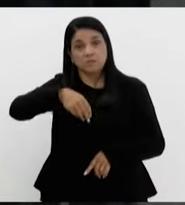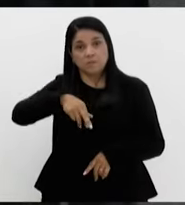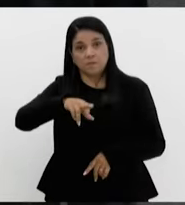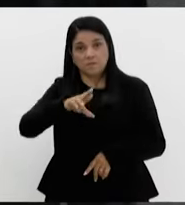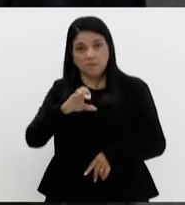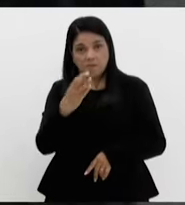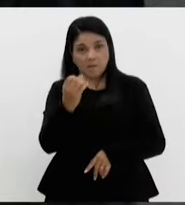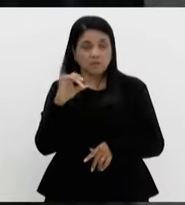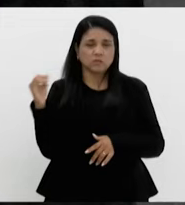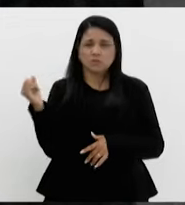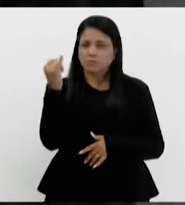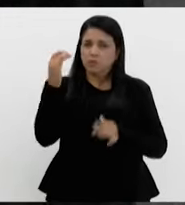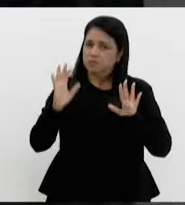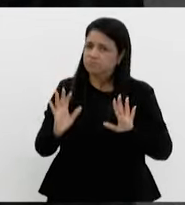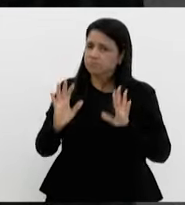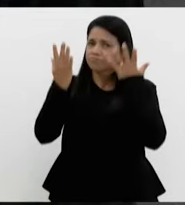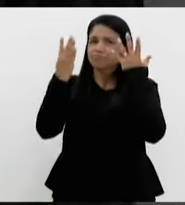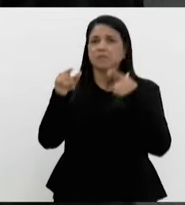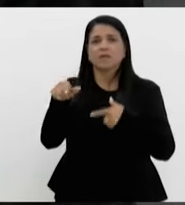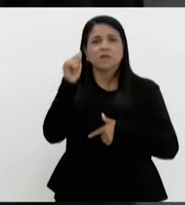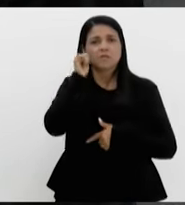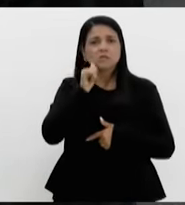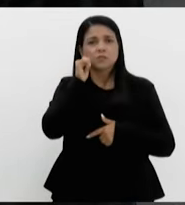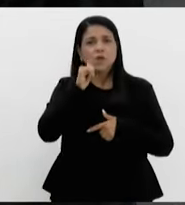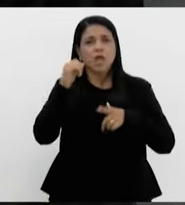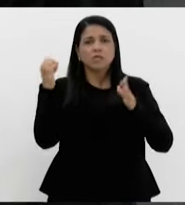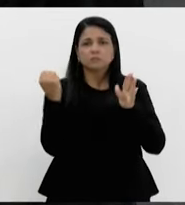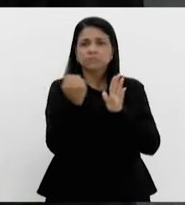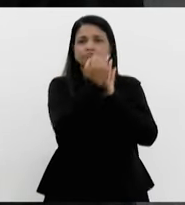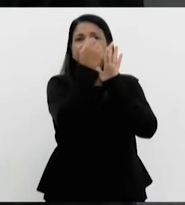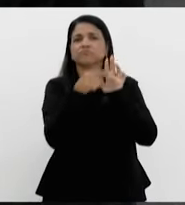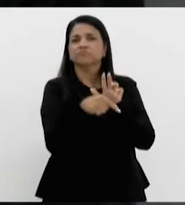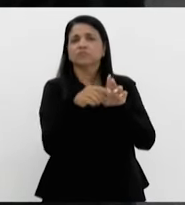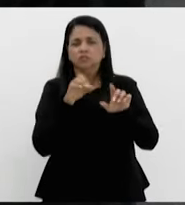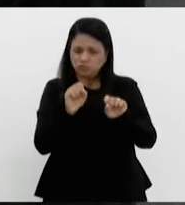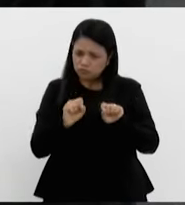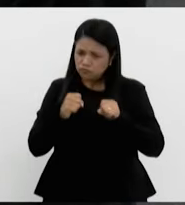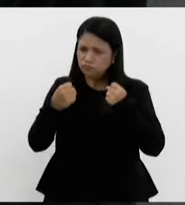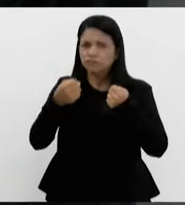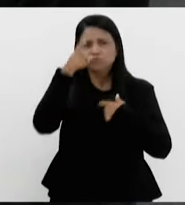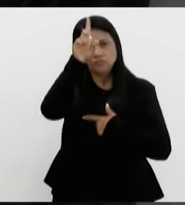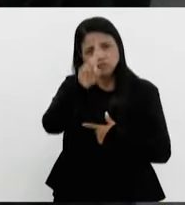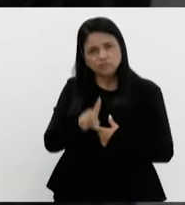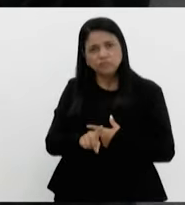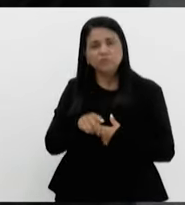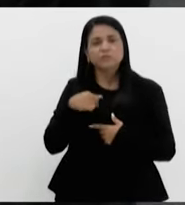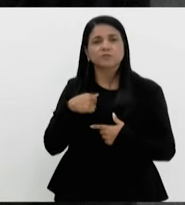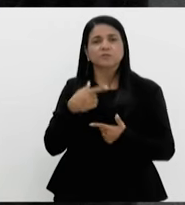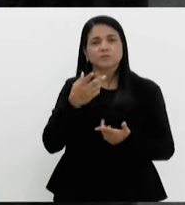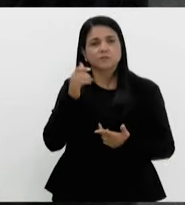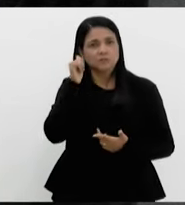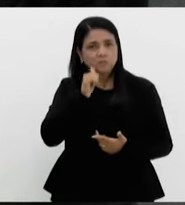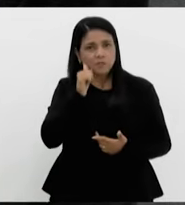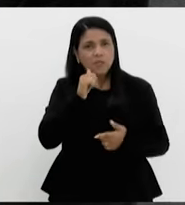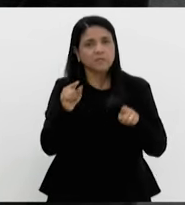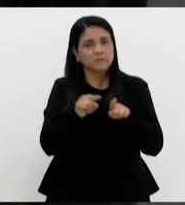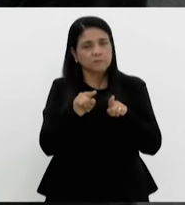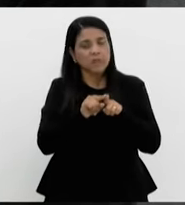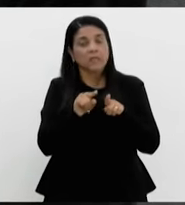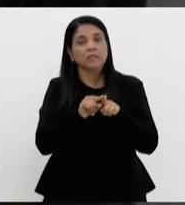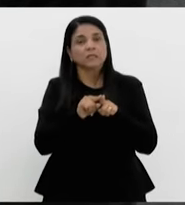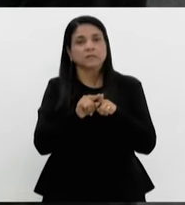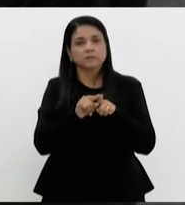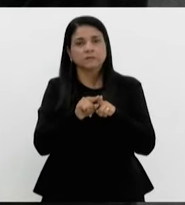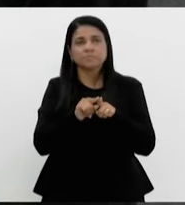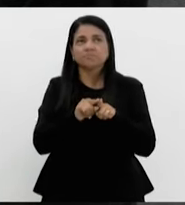nossas mulheres que, porventura, tenham se destacado na luta pelos direitos das mulheres, que tenham construído também de forma,